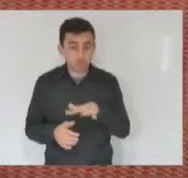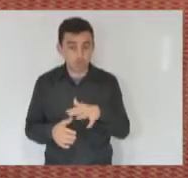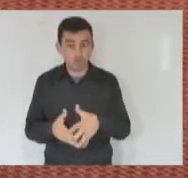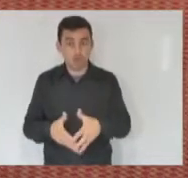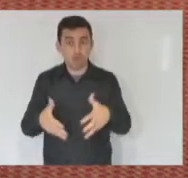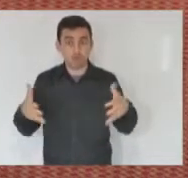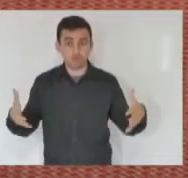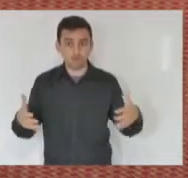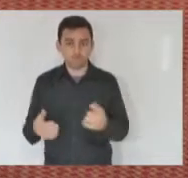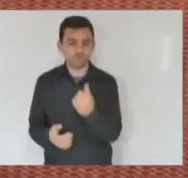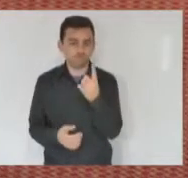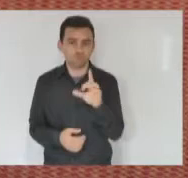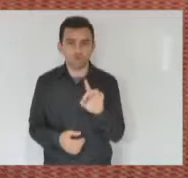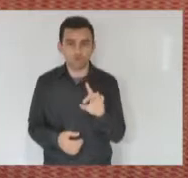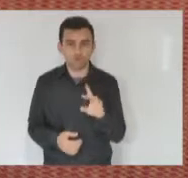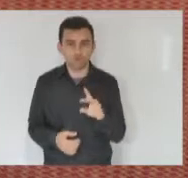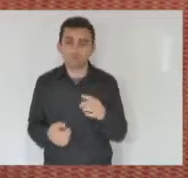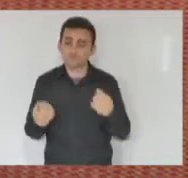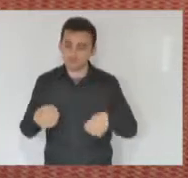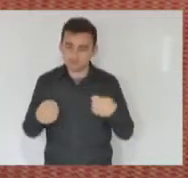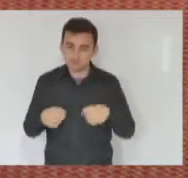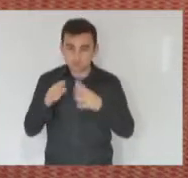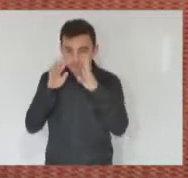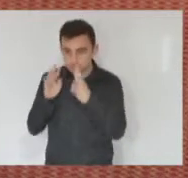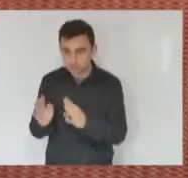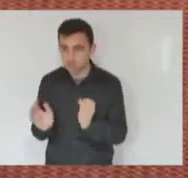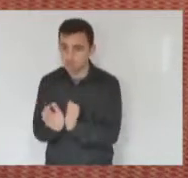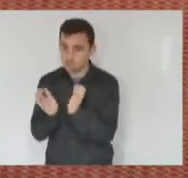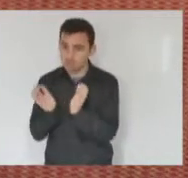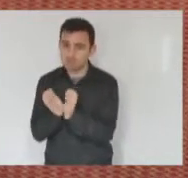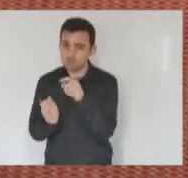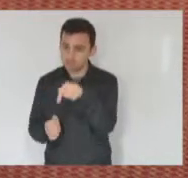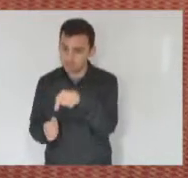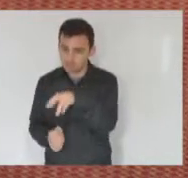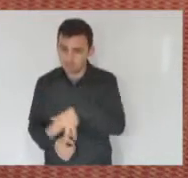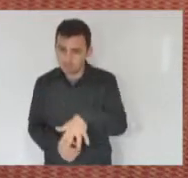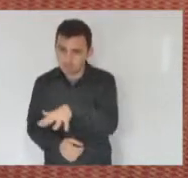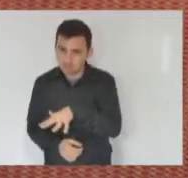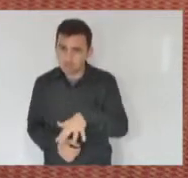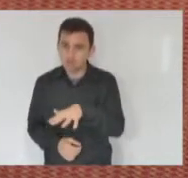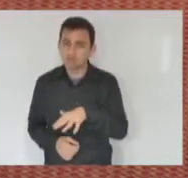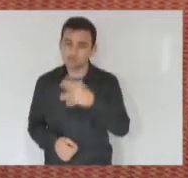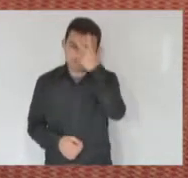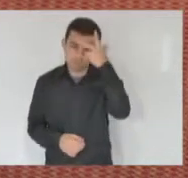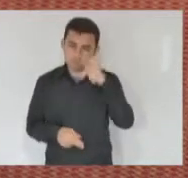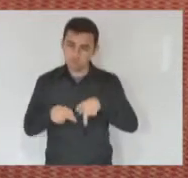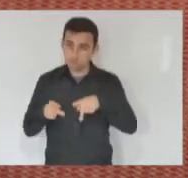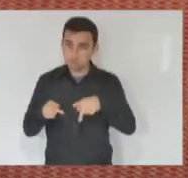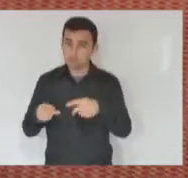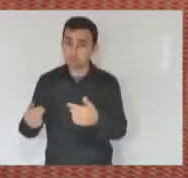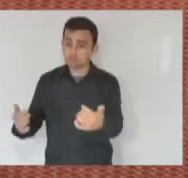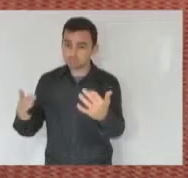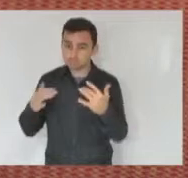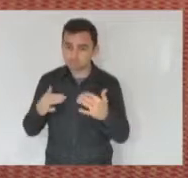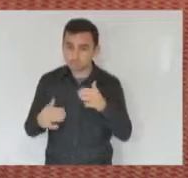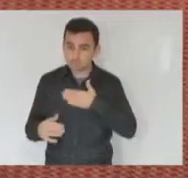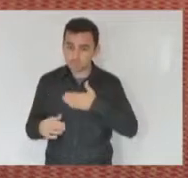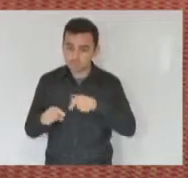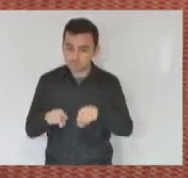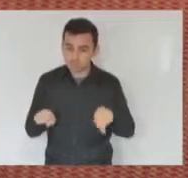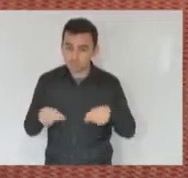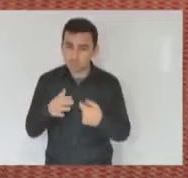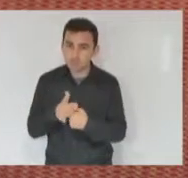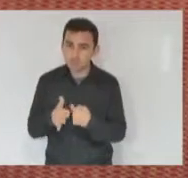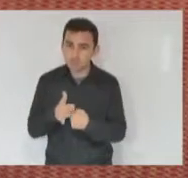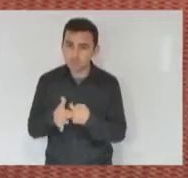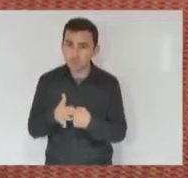essa atenção especial aí ao Rio Tavares, ao Campeche, que, como eu disse, populares nos procuraram, nosso gabinete, para repassar esse fato